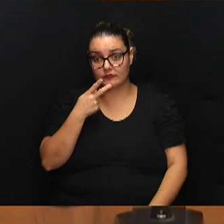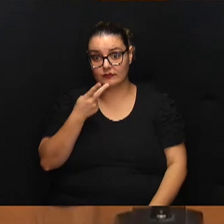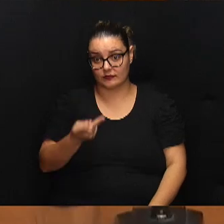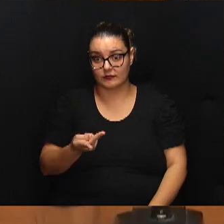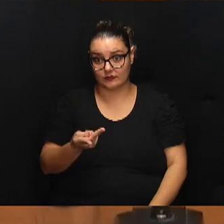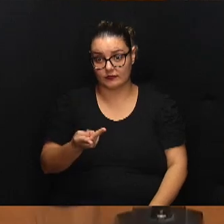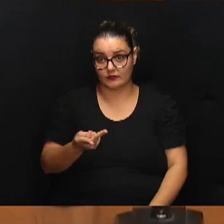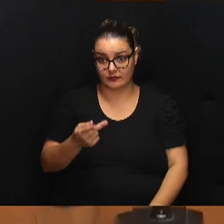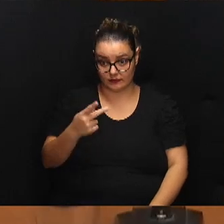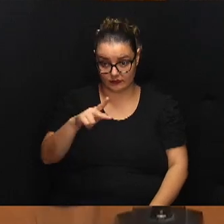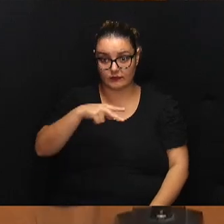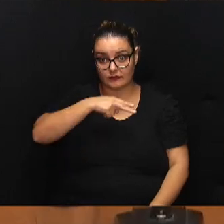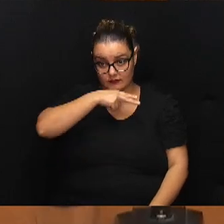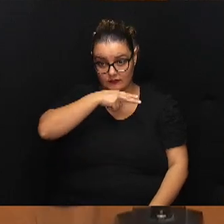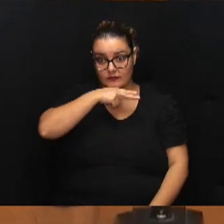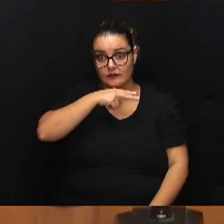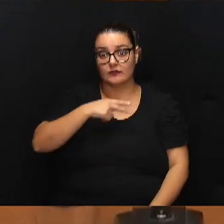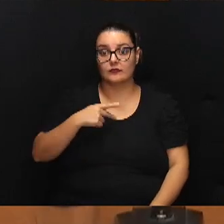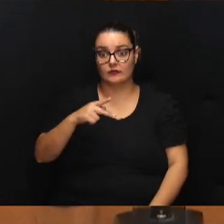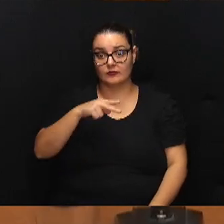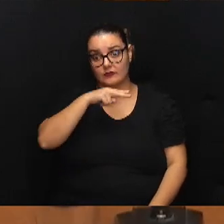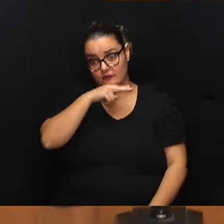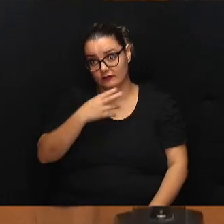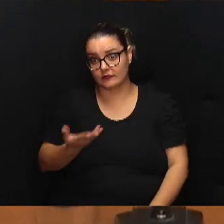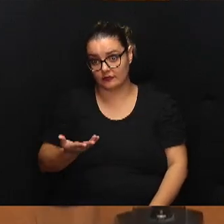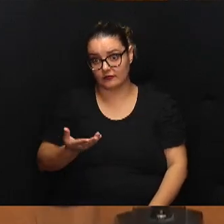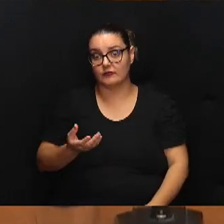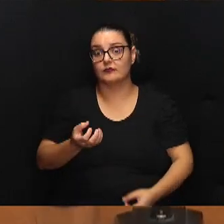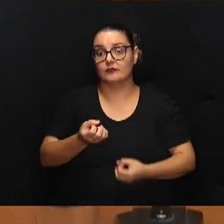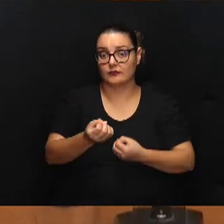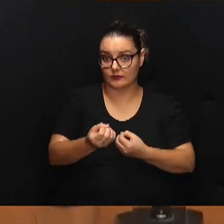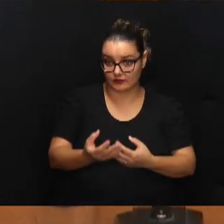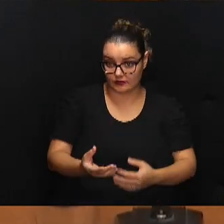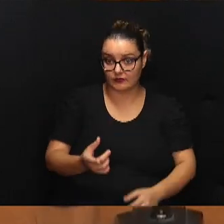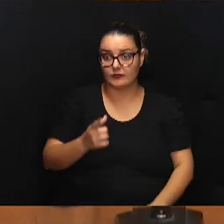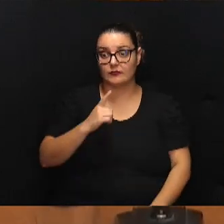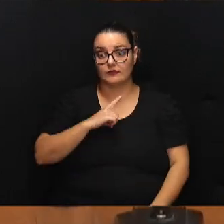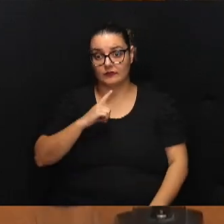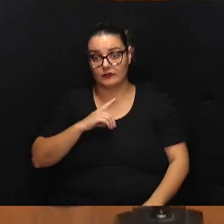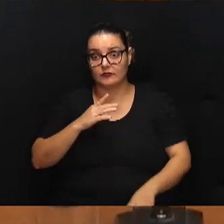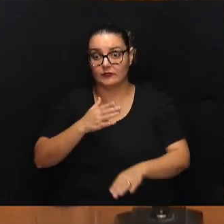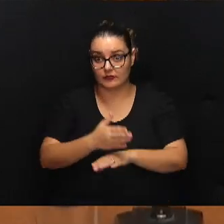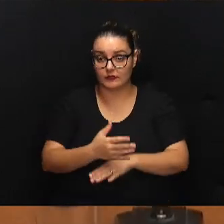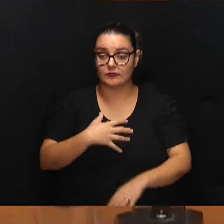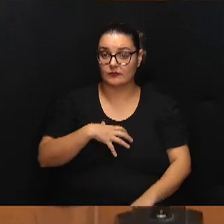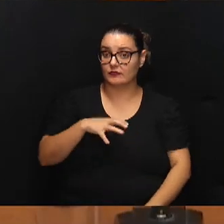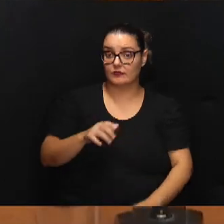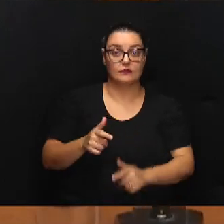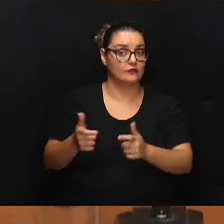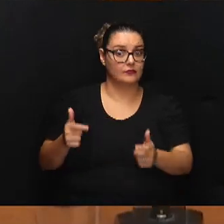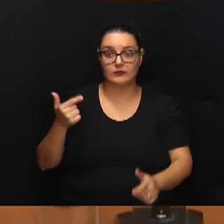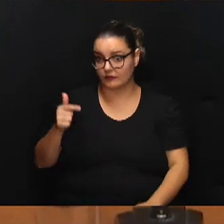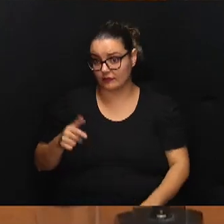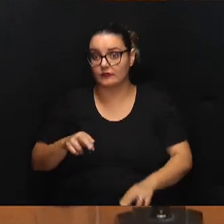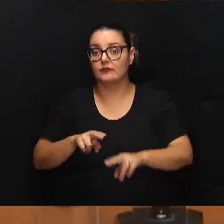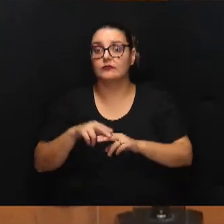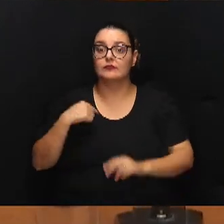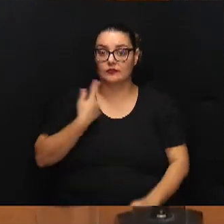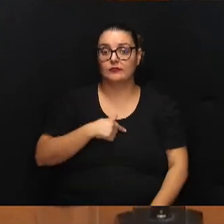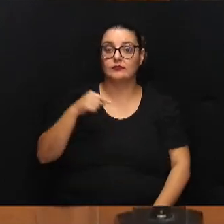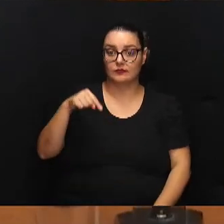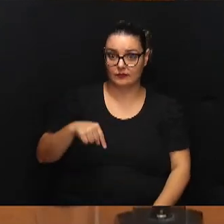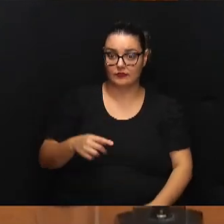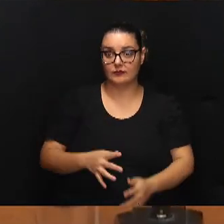é sua neta? Sua neta, né? Tem informação, tem acesso, mas é isso. A maioria não tem, e por isso que a gente está aqui,